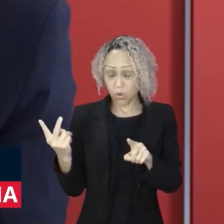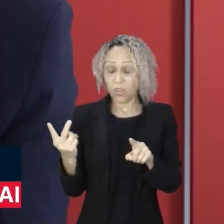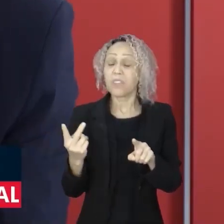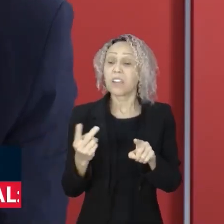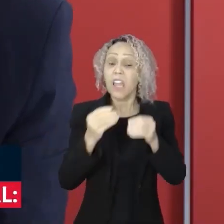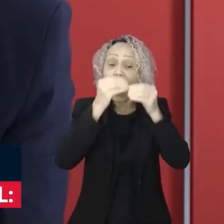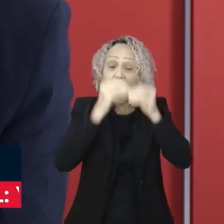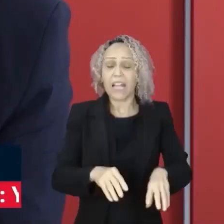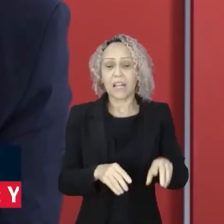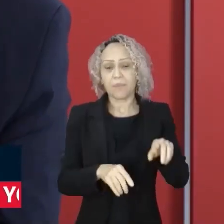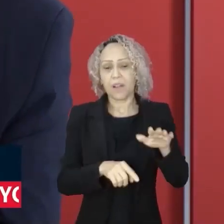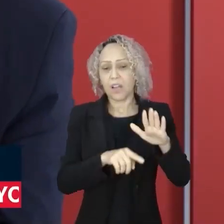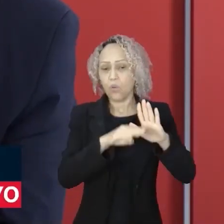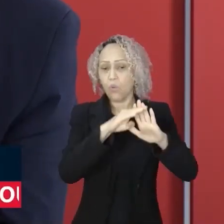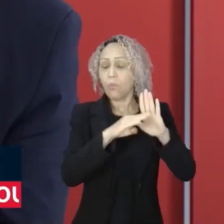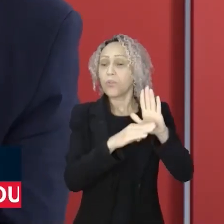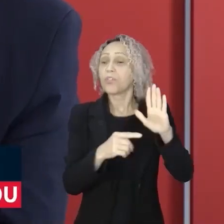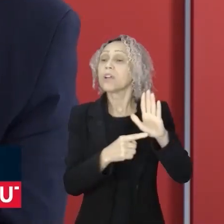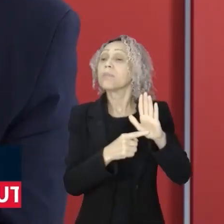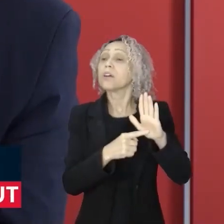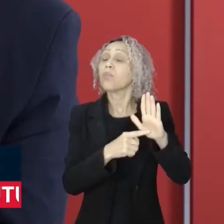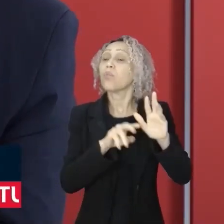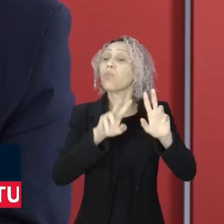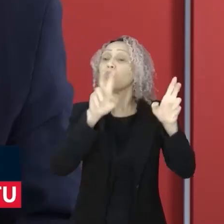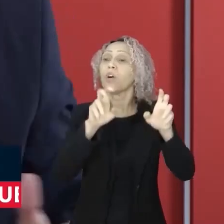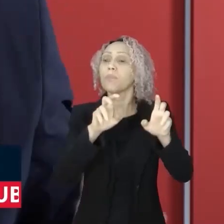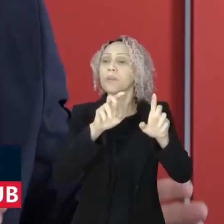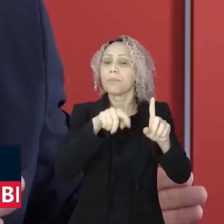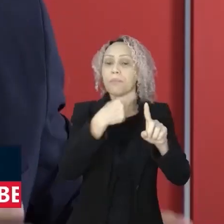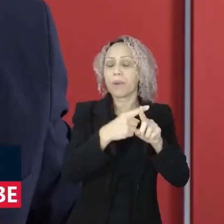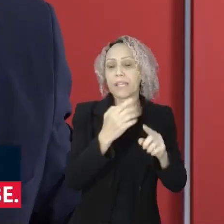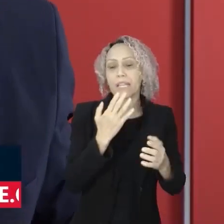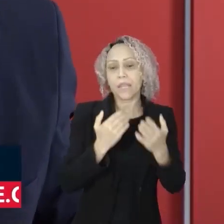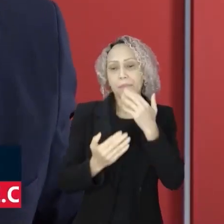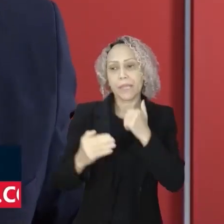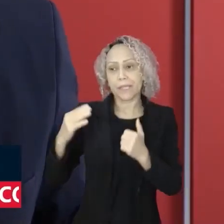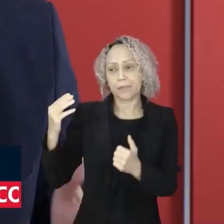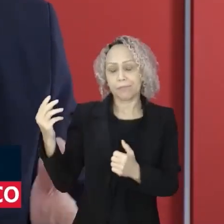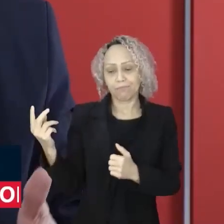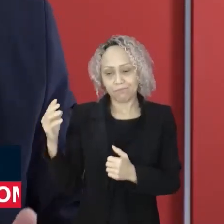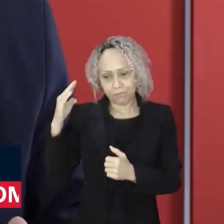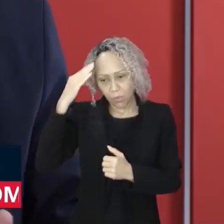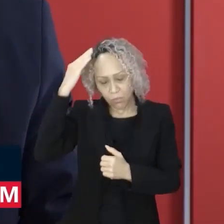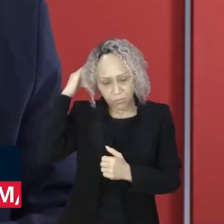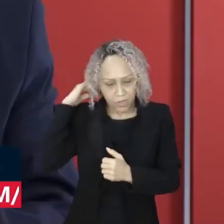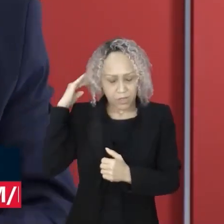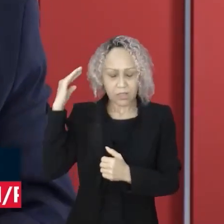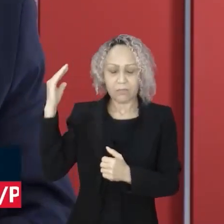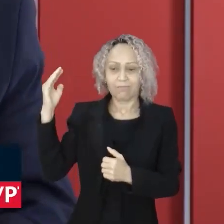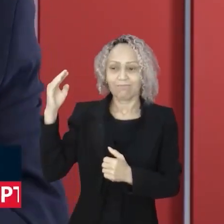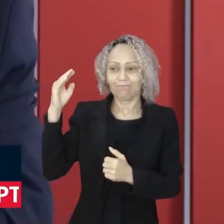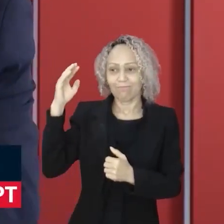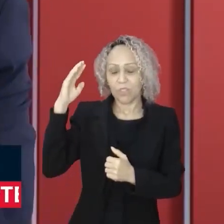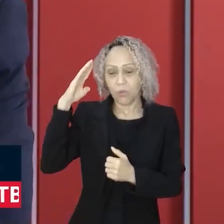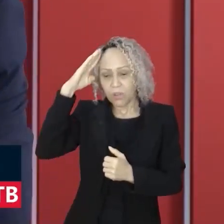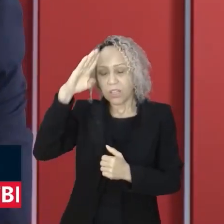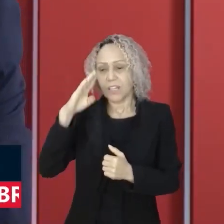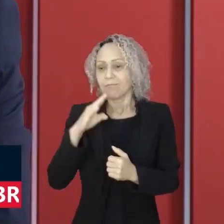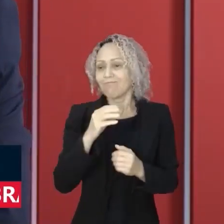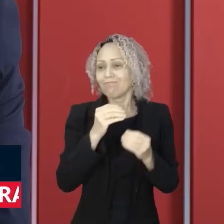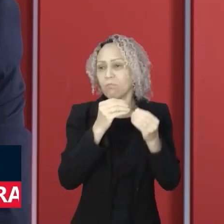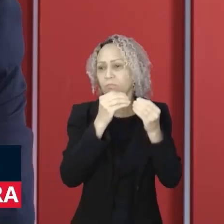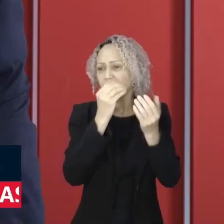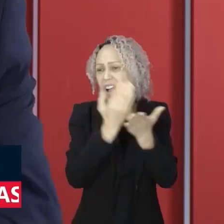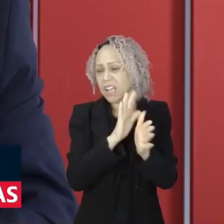Mais Alimentos, ele tem uma rede de benefícios. Primeiro, o agricultor pode comprar um trator, uma ordenhadeira, um resfriador, qualquer